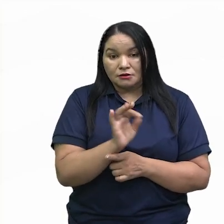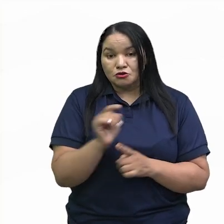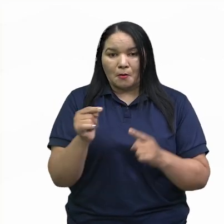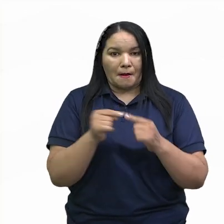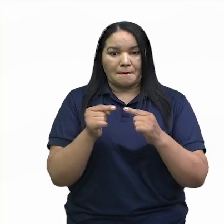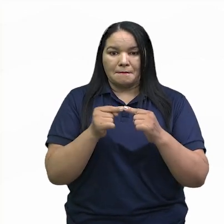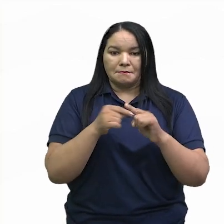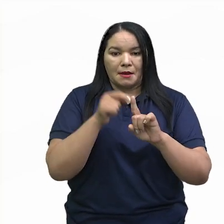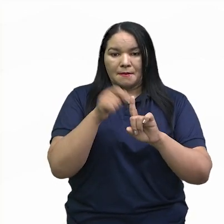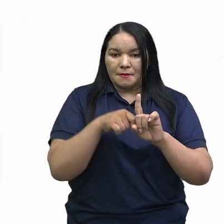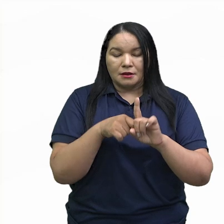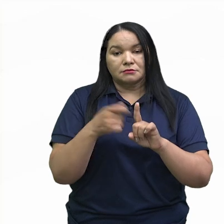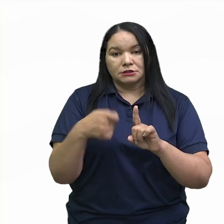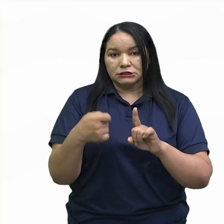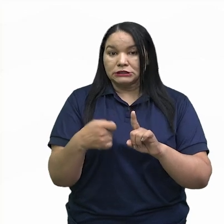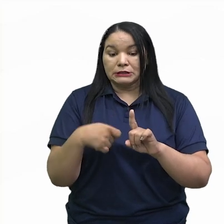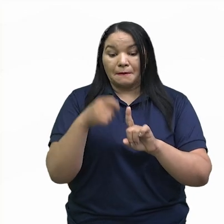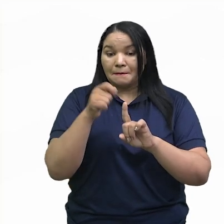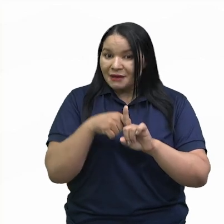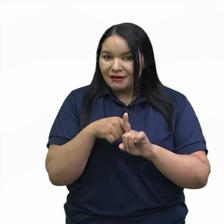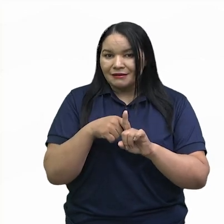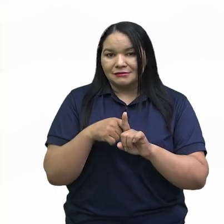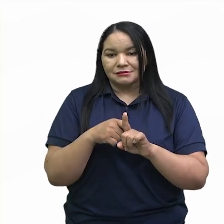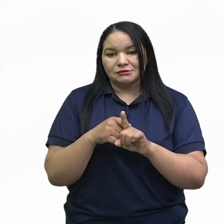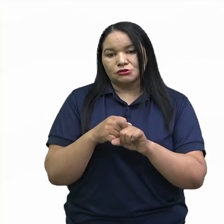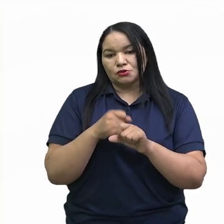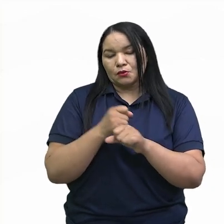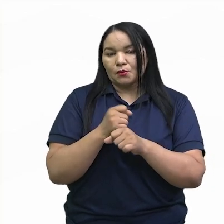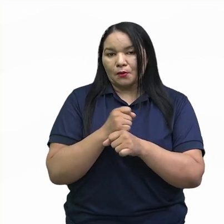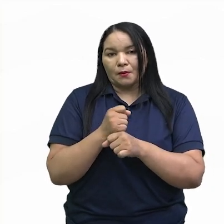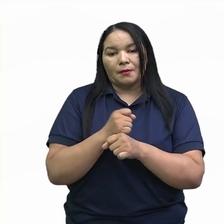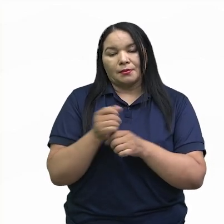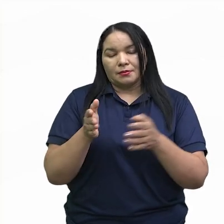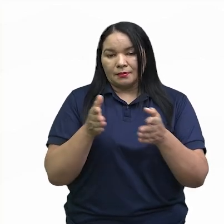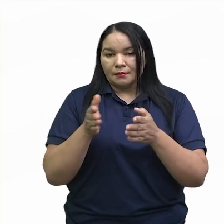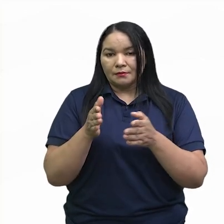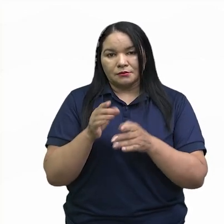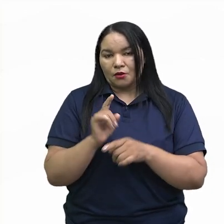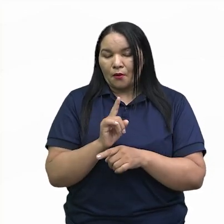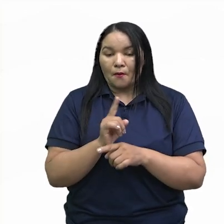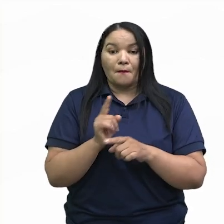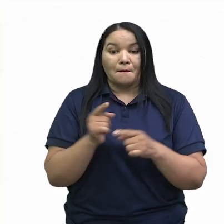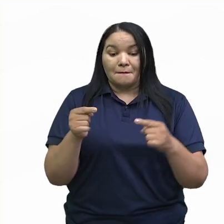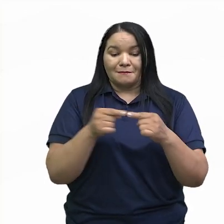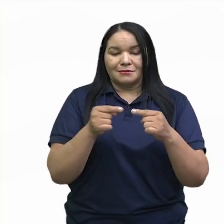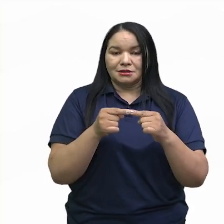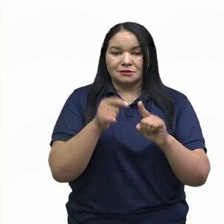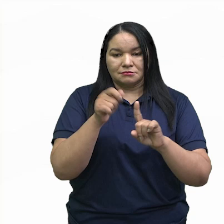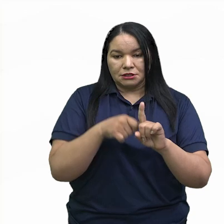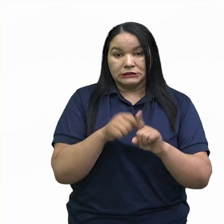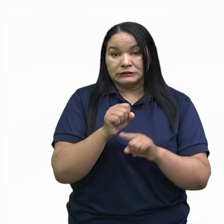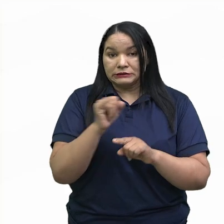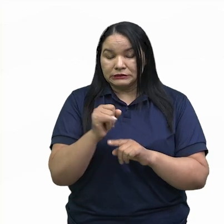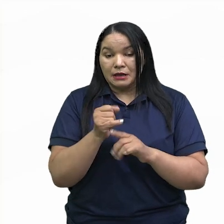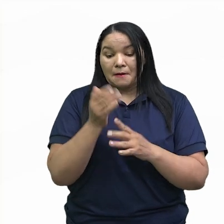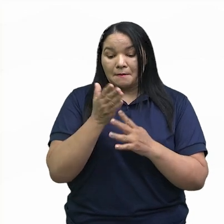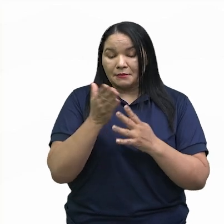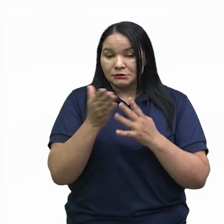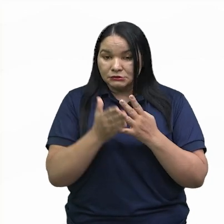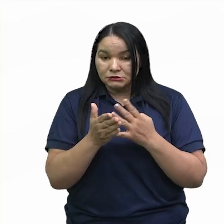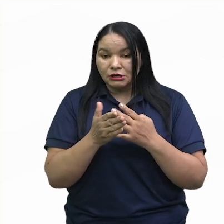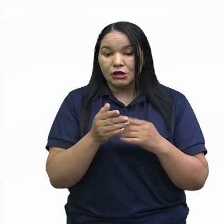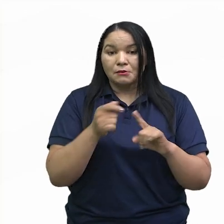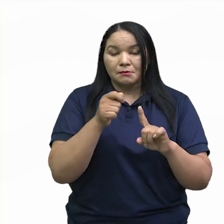mensal, lembre-se de usar o tempo em meses e não em anos. Por exemplo, se o intuito é que as suas parcelas durem